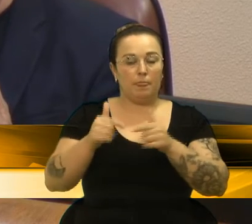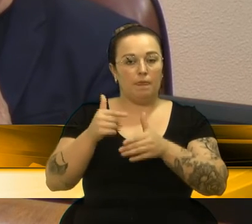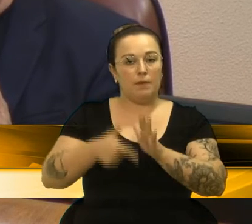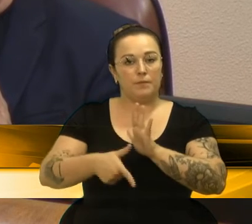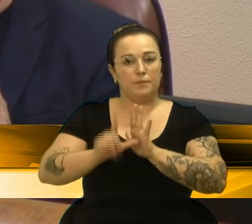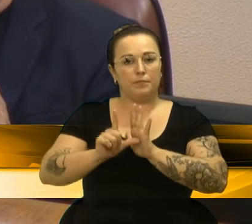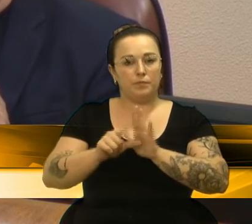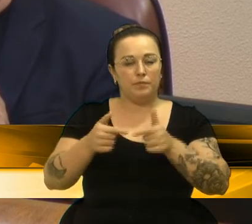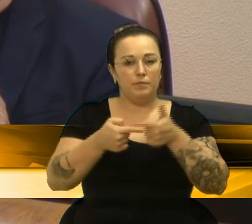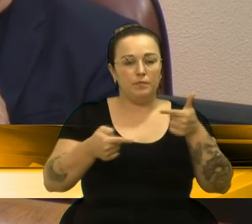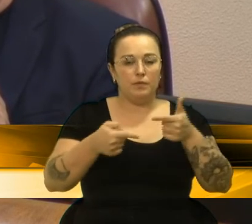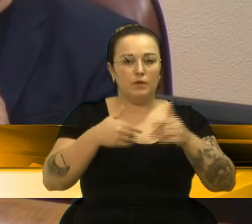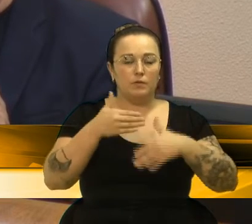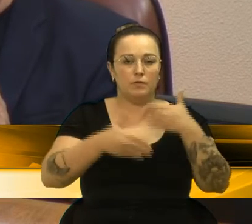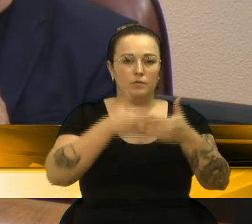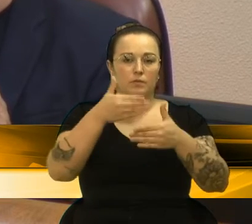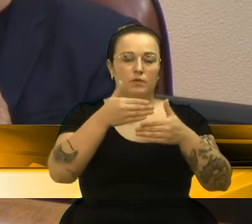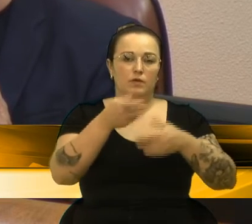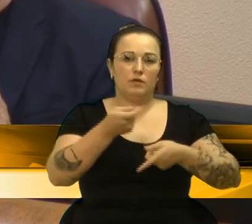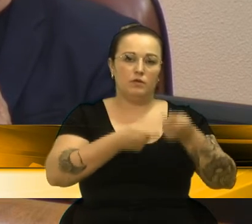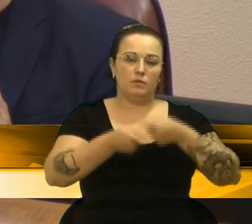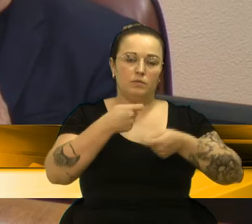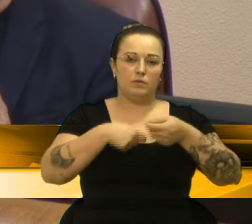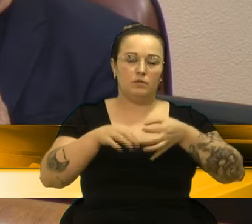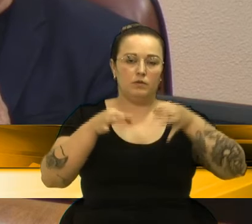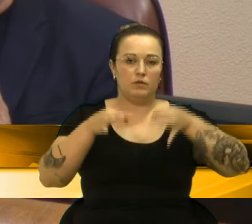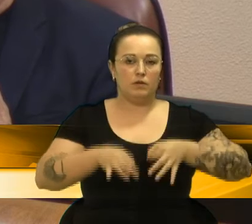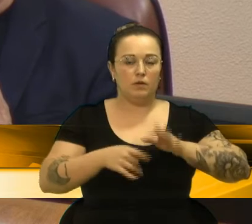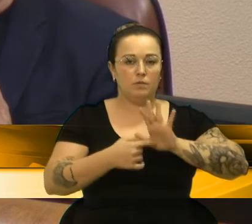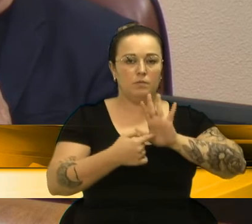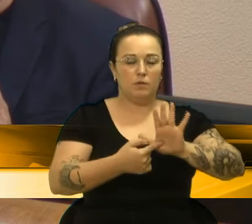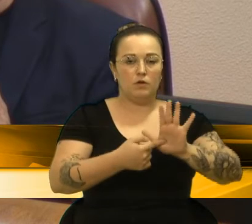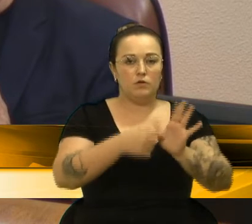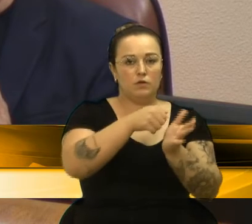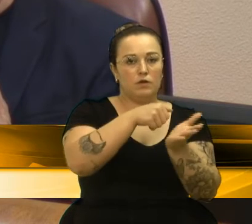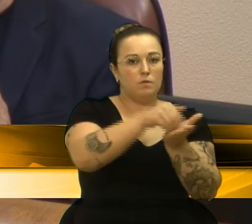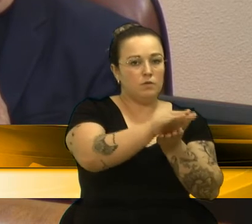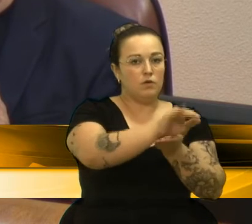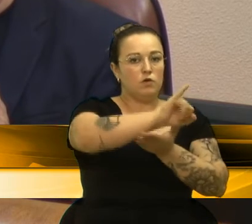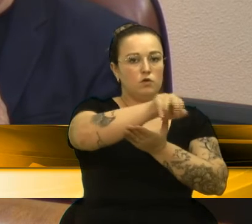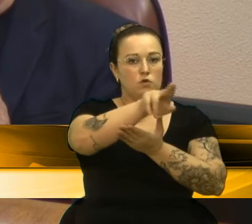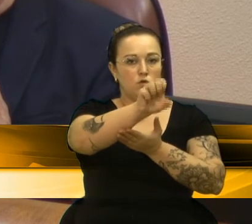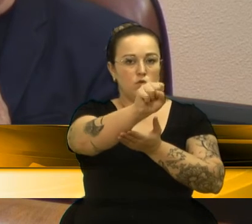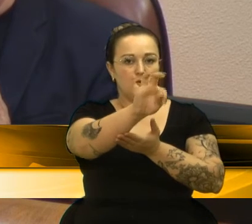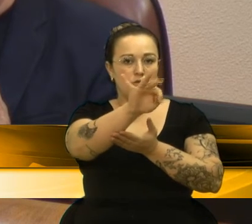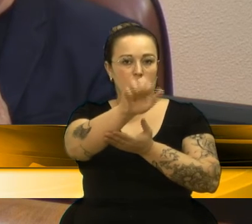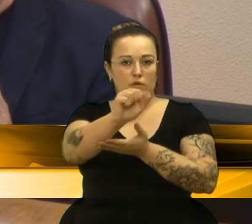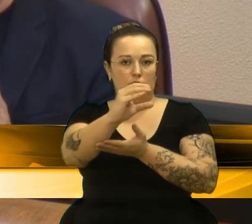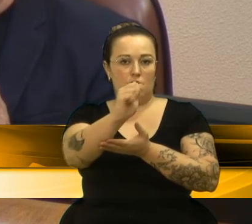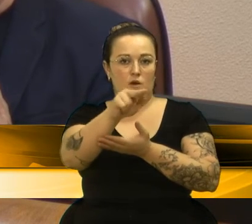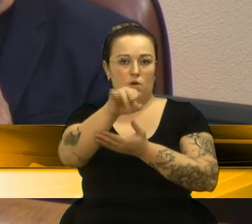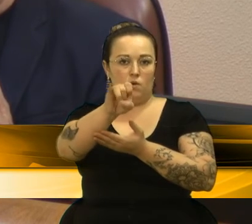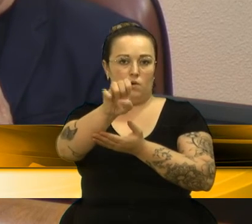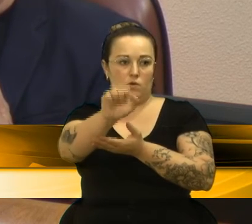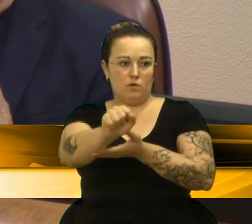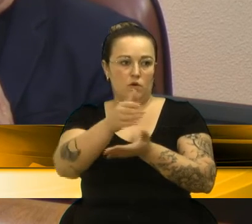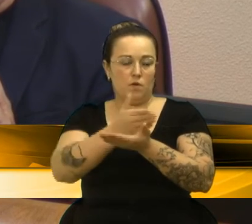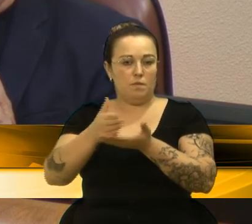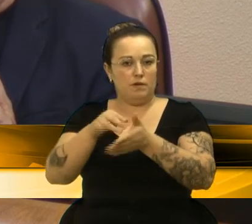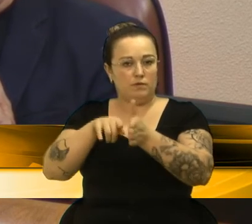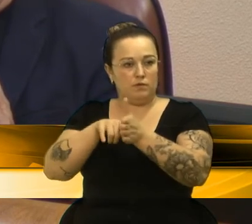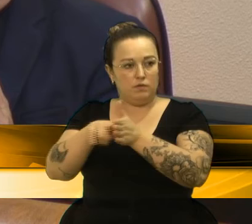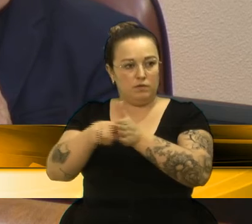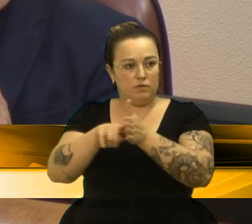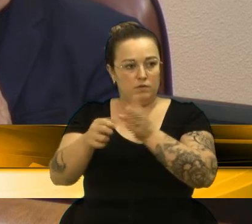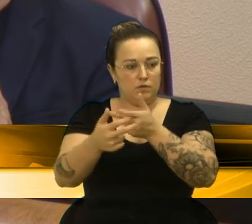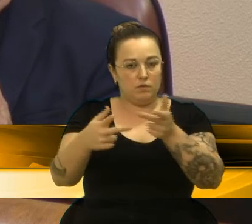instauração do processo administrativo disciplinar, seja revelada uma justa causa capaz de respaldar o início da investigação disciplinar.